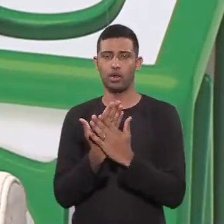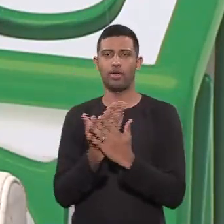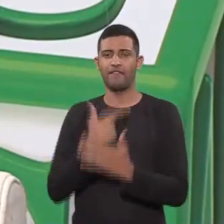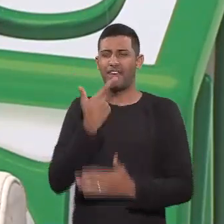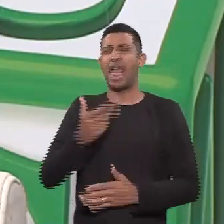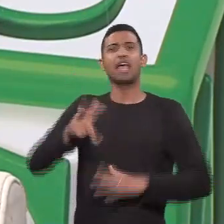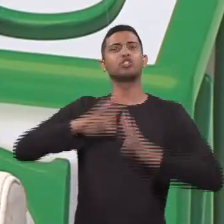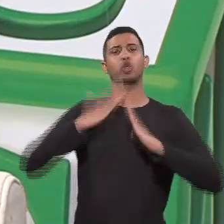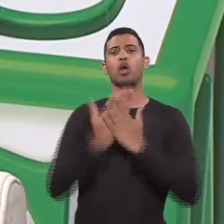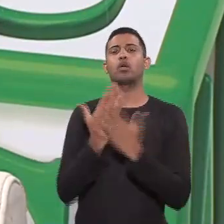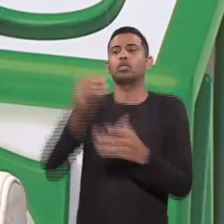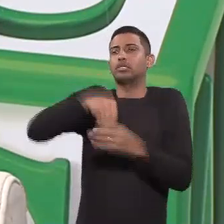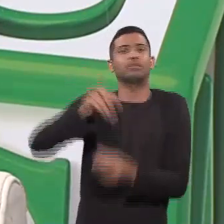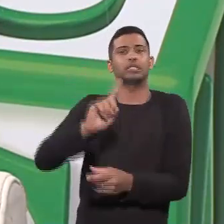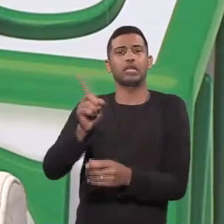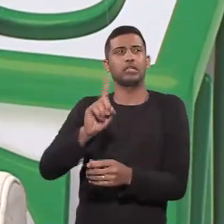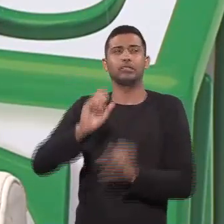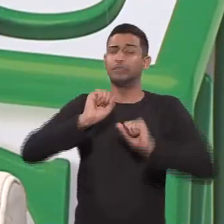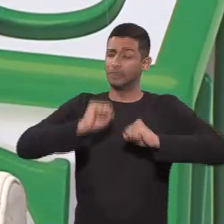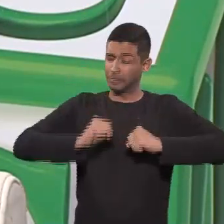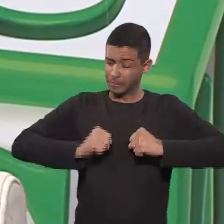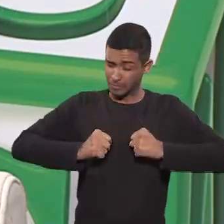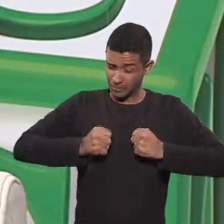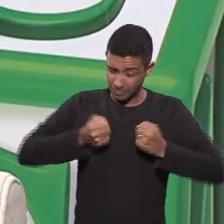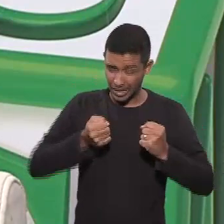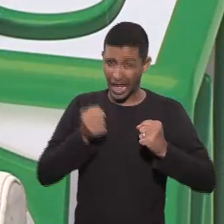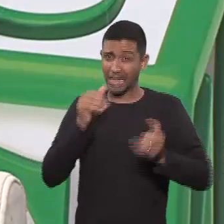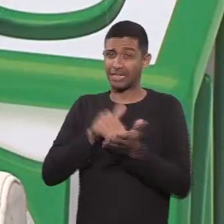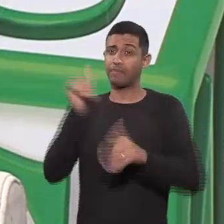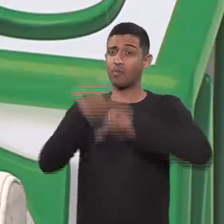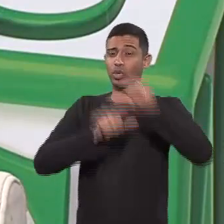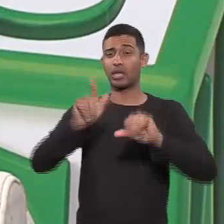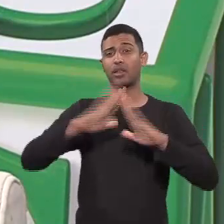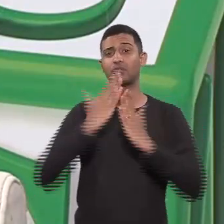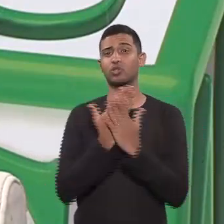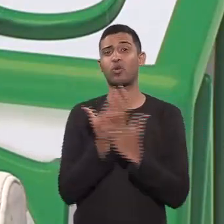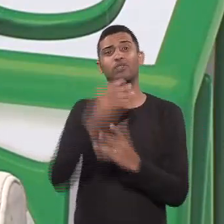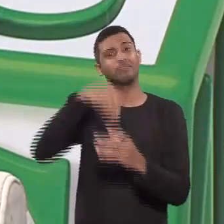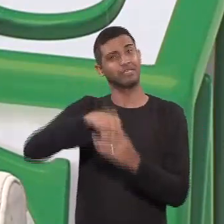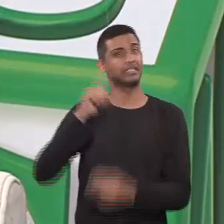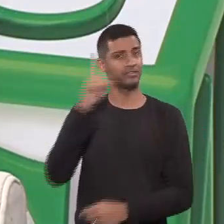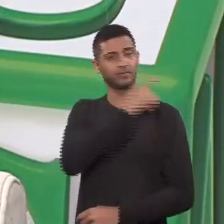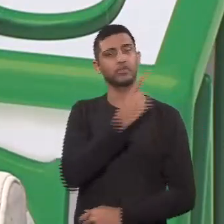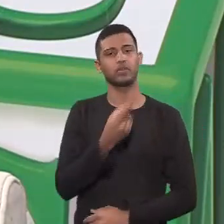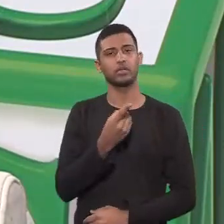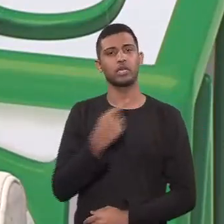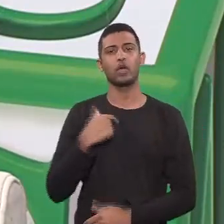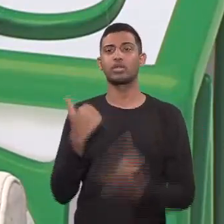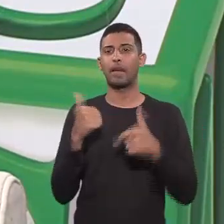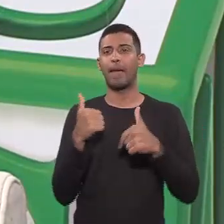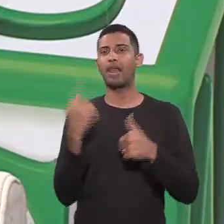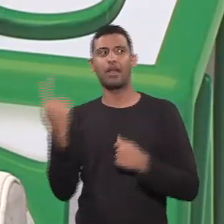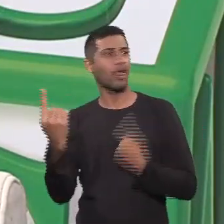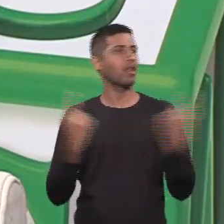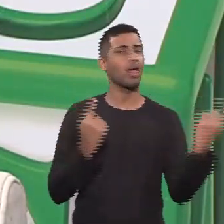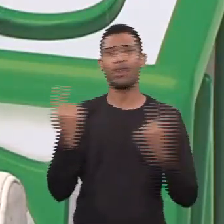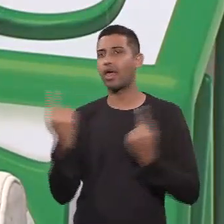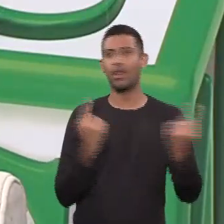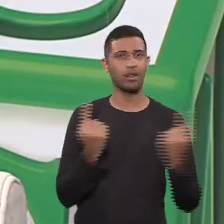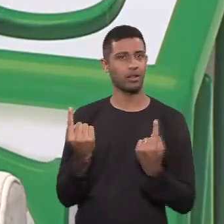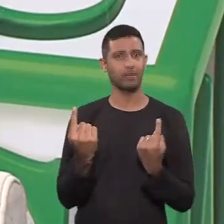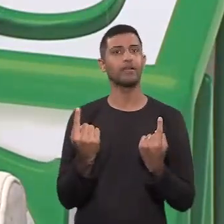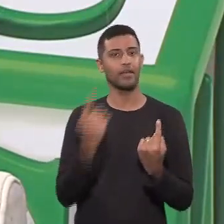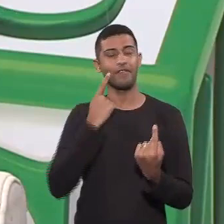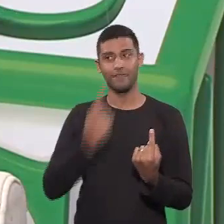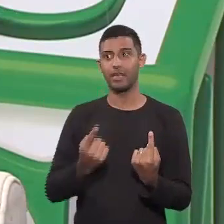inclusiva. E a luta é muito grande para a gente transformar ela numa escola inclusiva. E eu trabalho nesses dois lugares, nessas duas